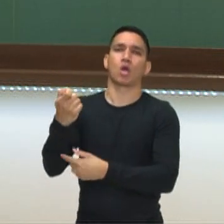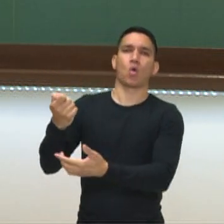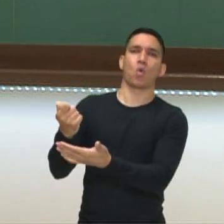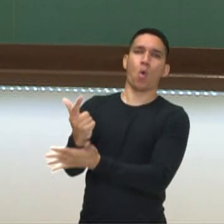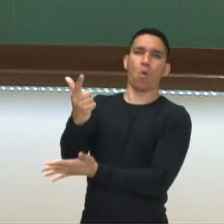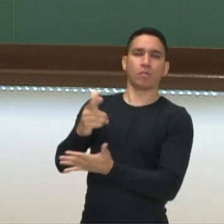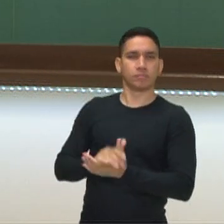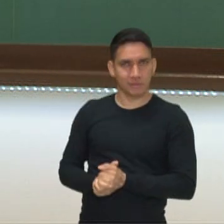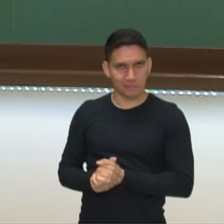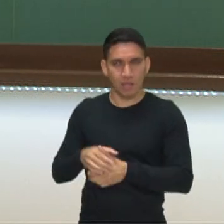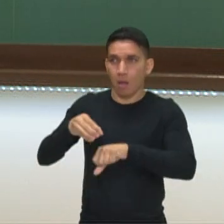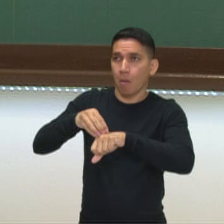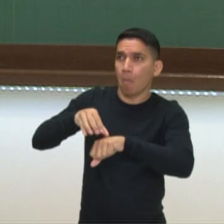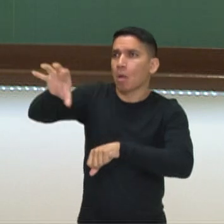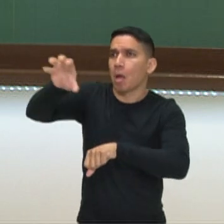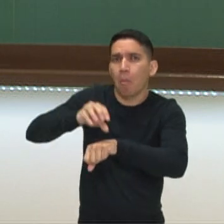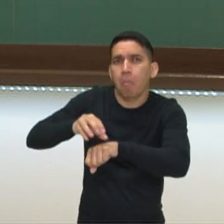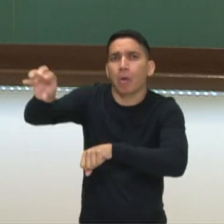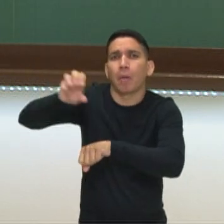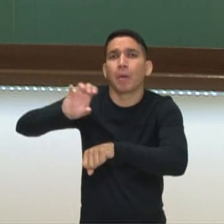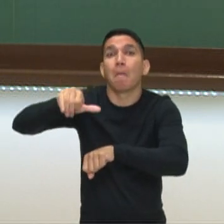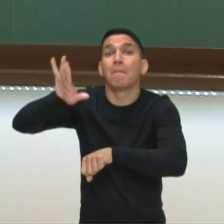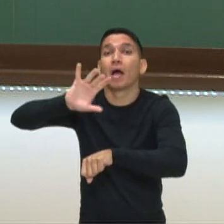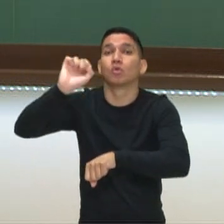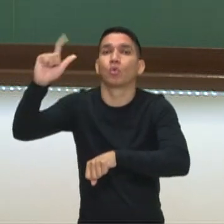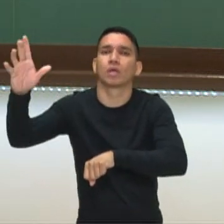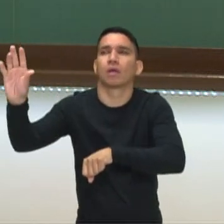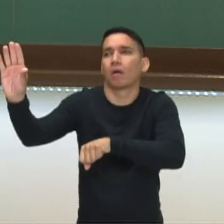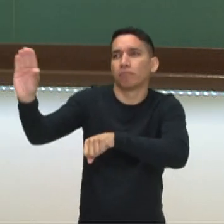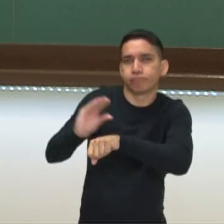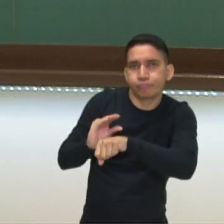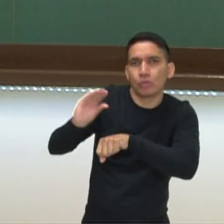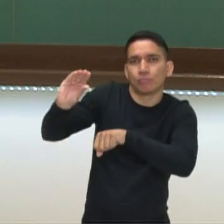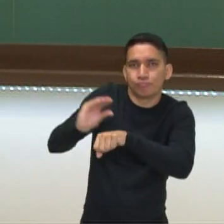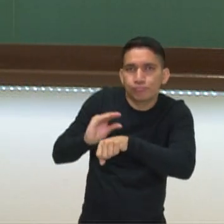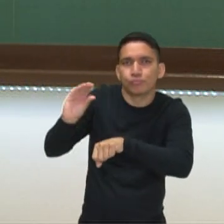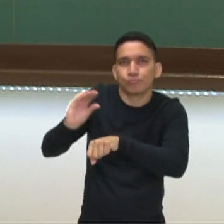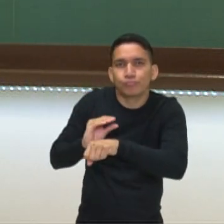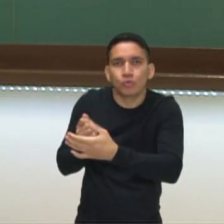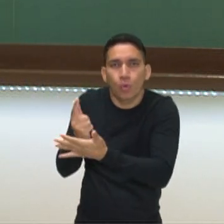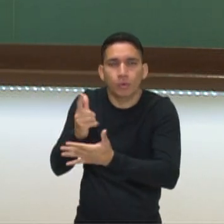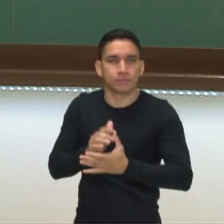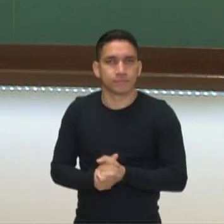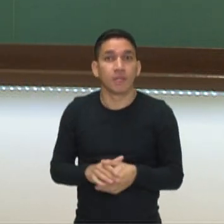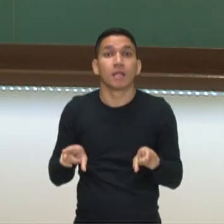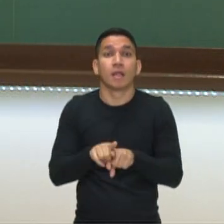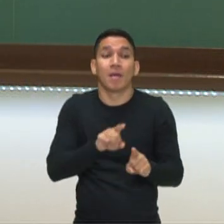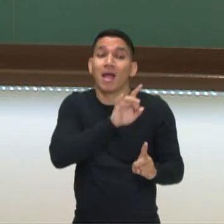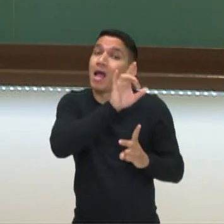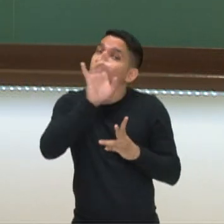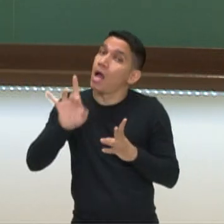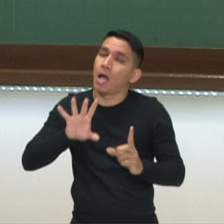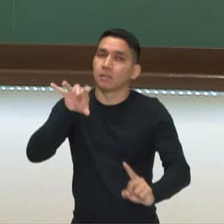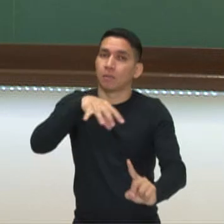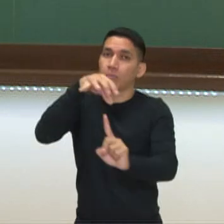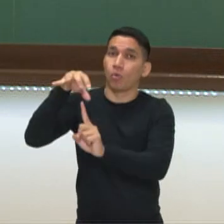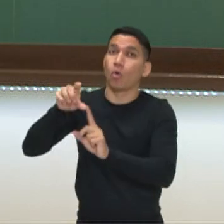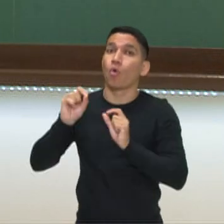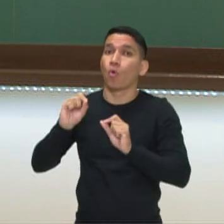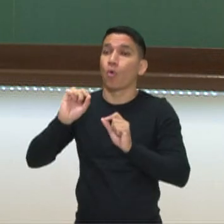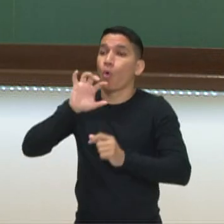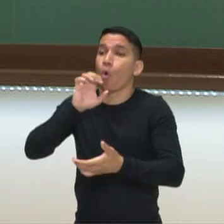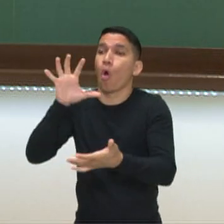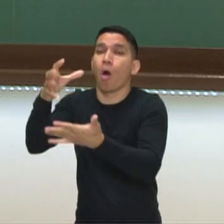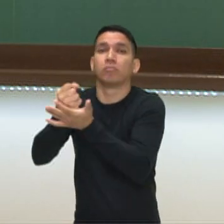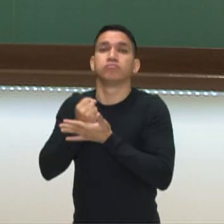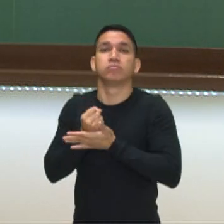né? Exportar mais do que importar, e aí cada monarquia se debruçava sobre os produtos que eles poderiam